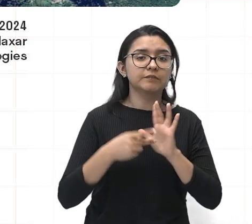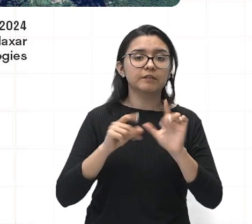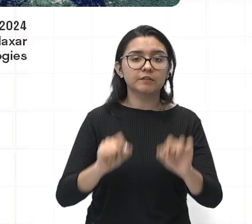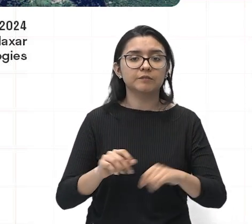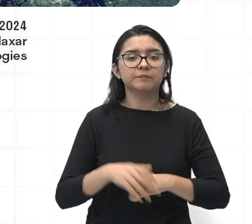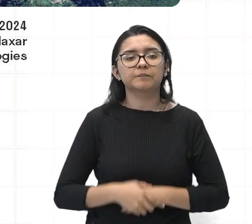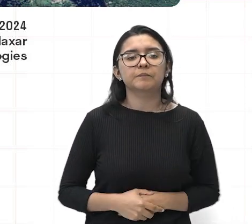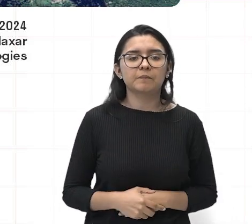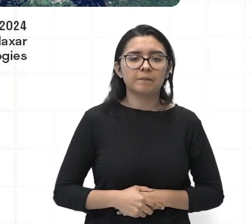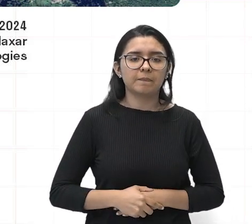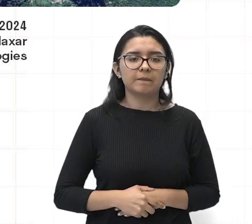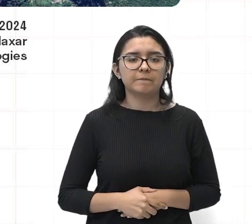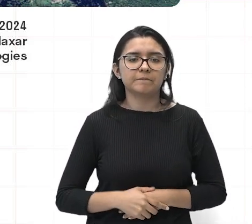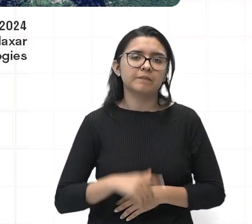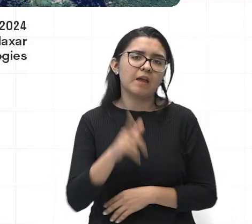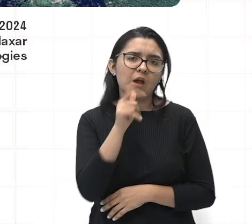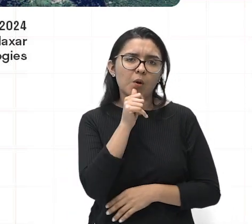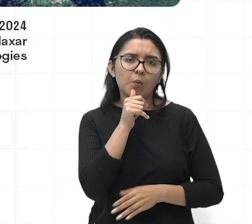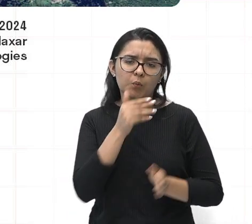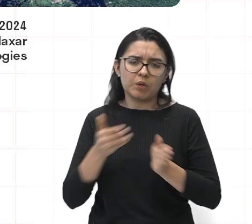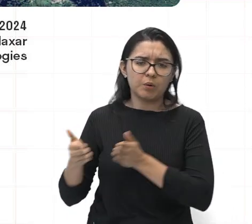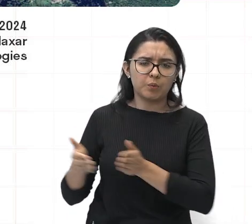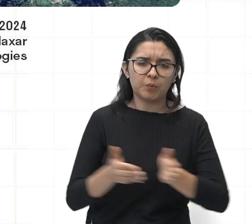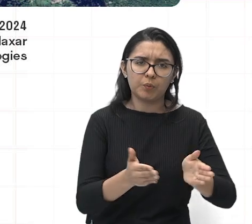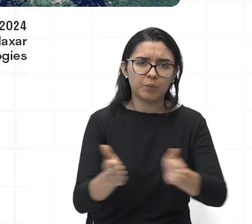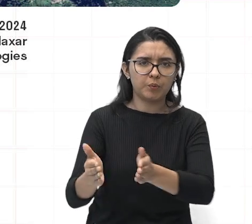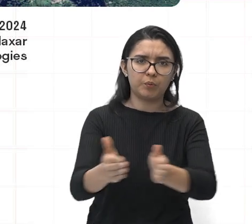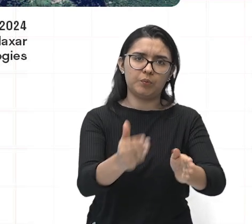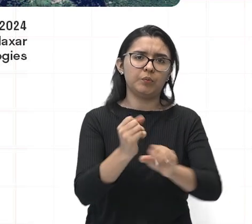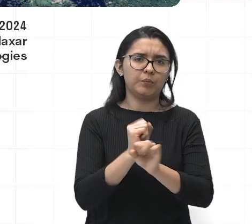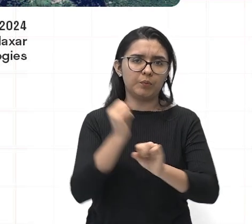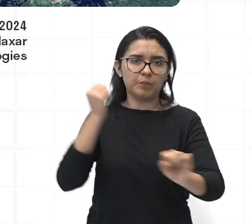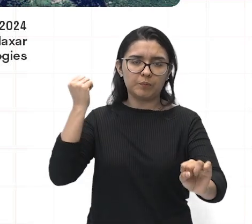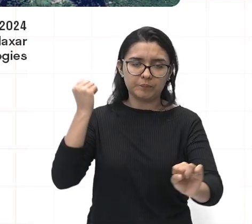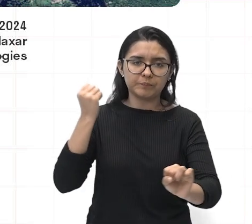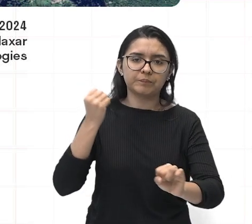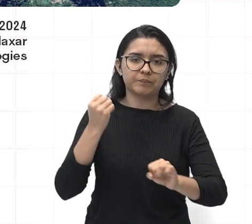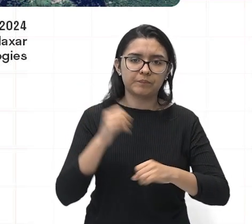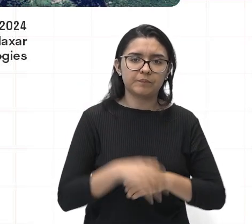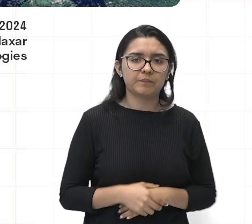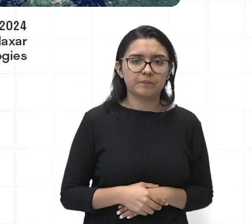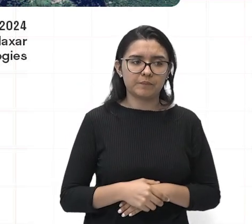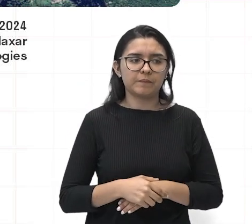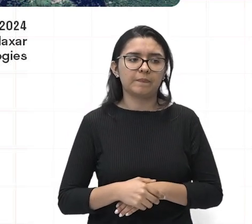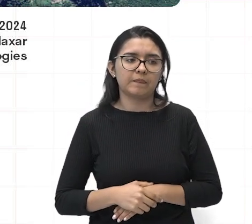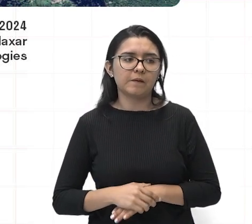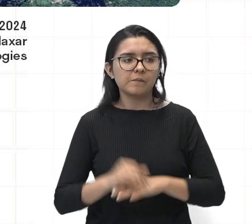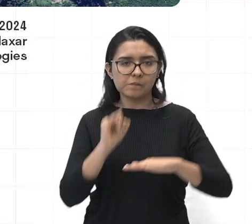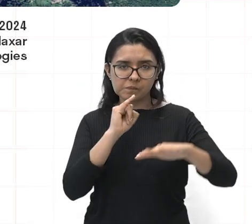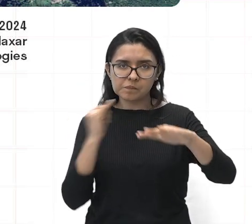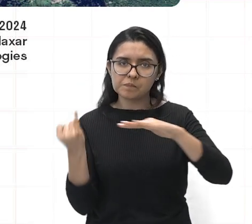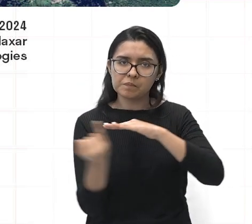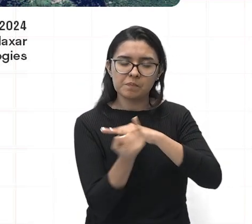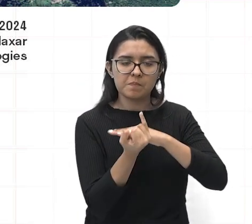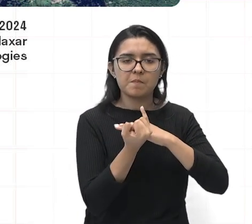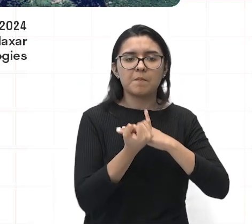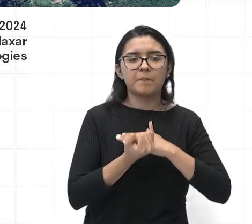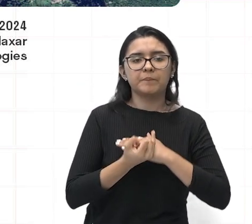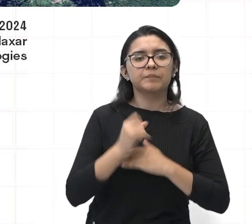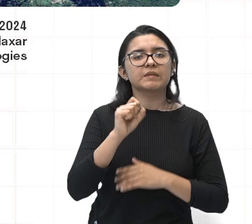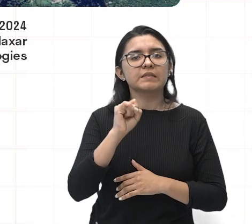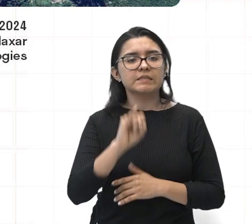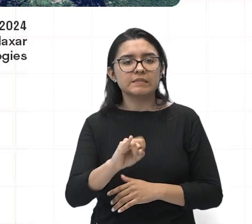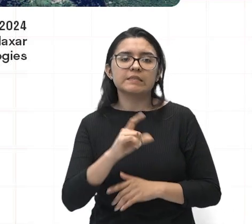o braço de um grande rio, né? Formando uma grande ilha e que quando de menores proporções é chamado